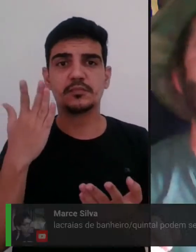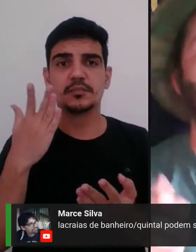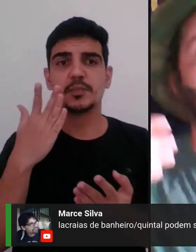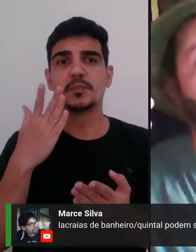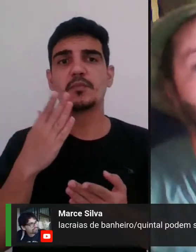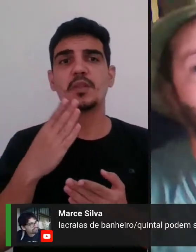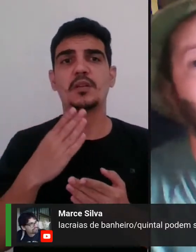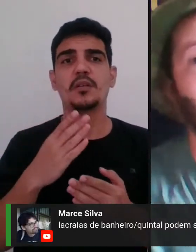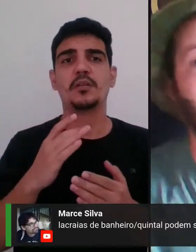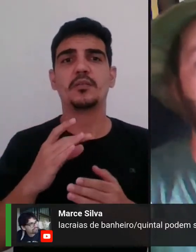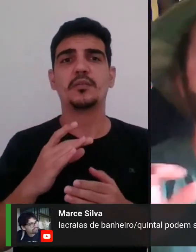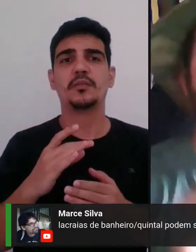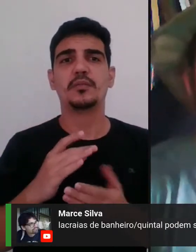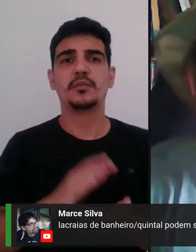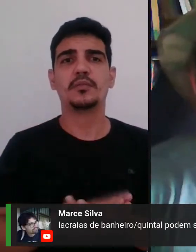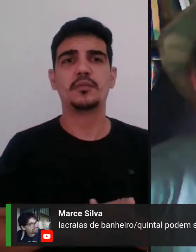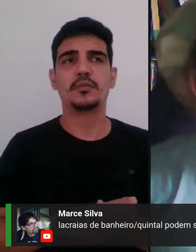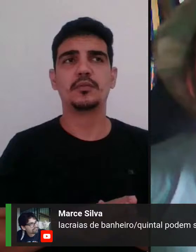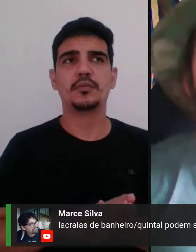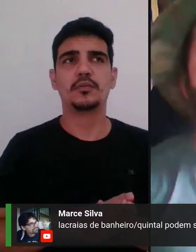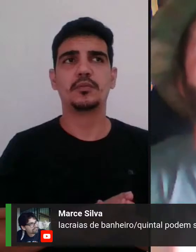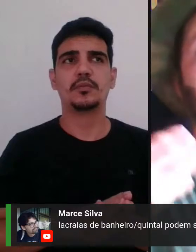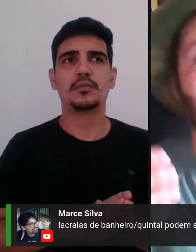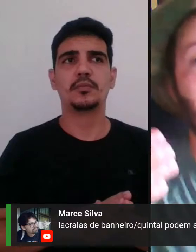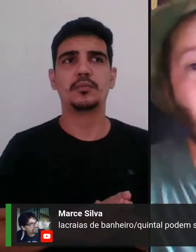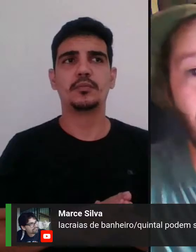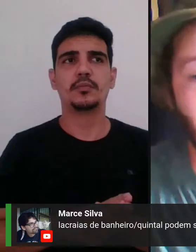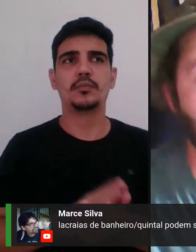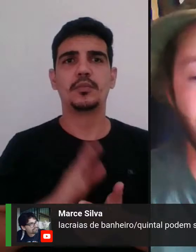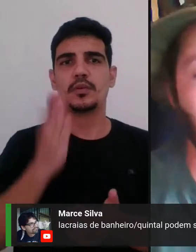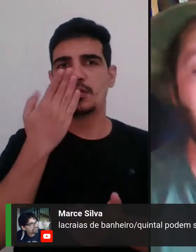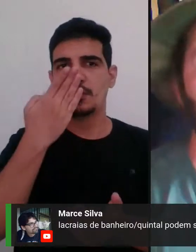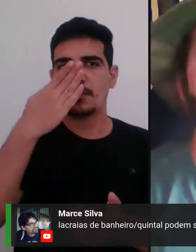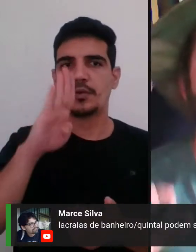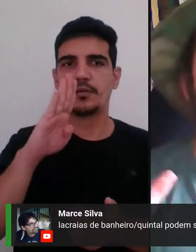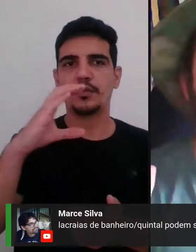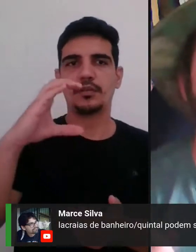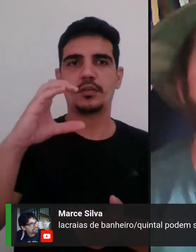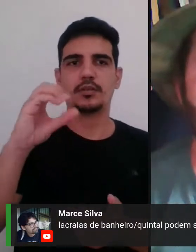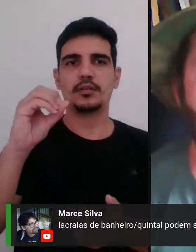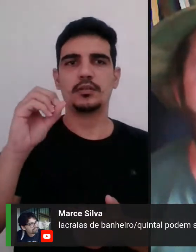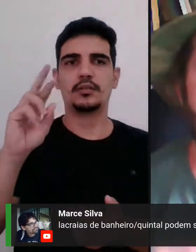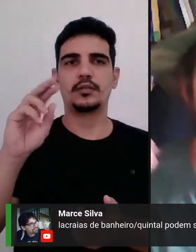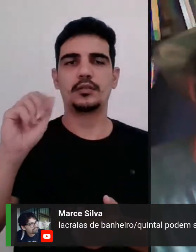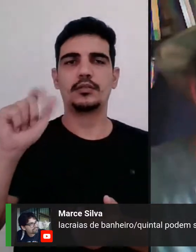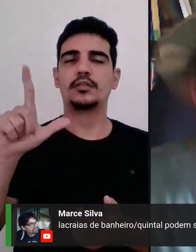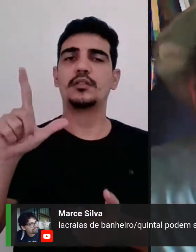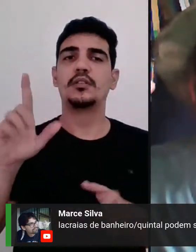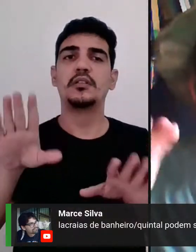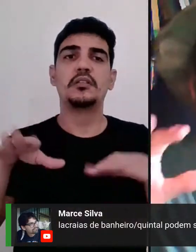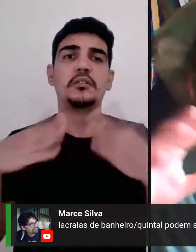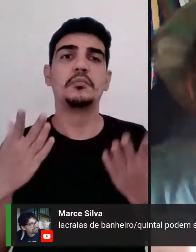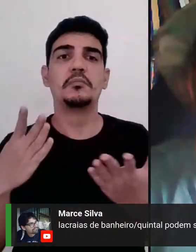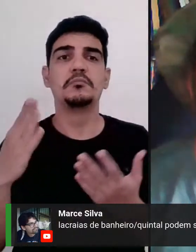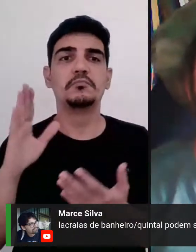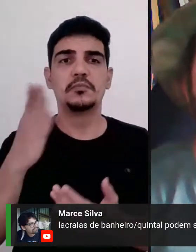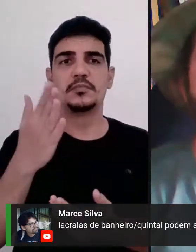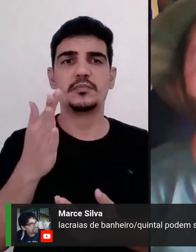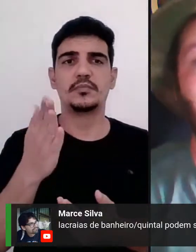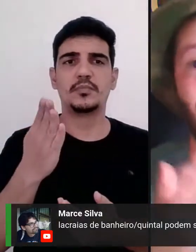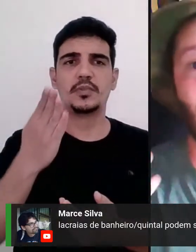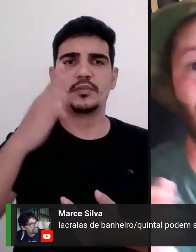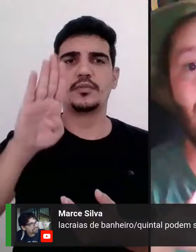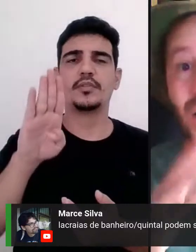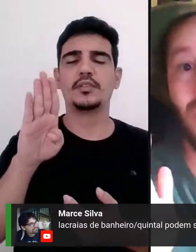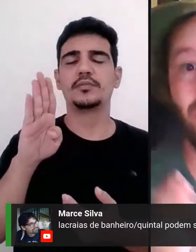coral, é uma coral verdadeira, ela te pica e te mata. Acha que é uma cobra que não é uma jararaca, e uma jararaca ela pica e tem ali